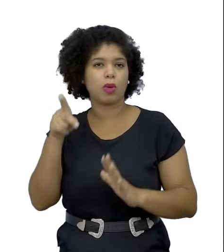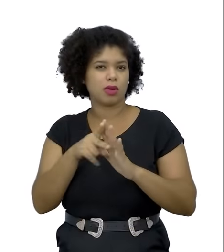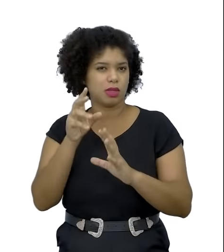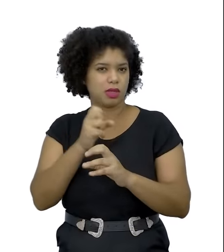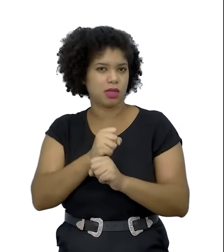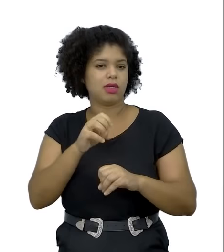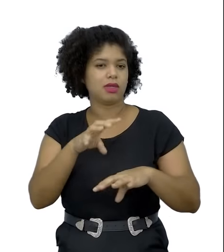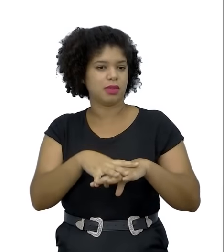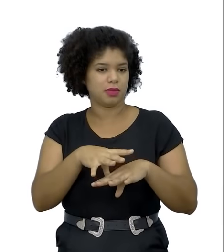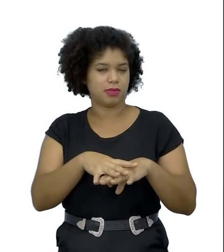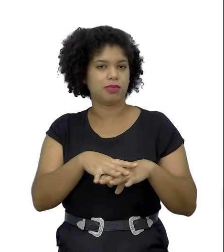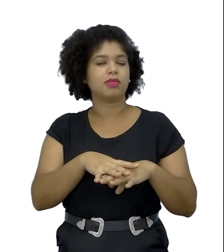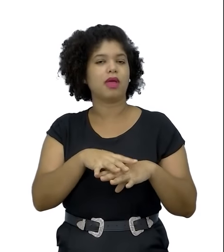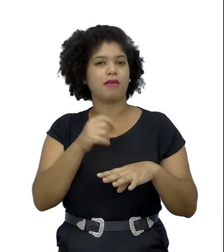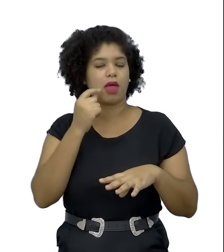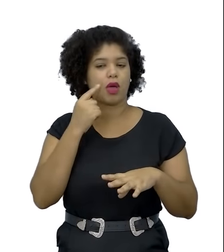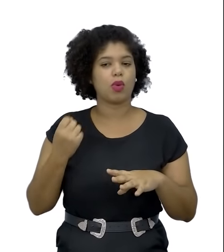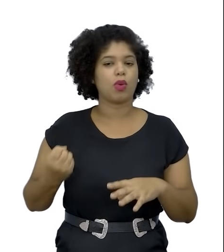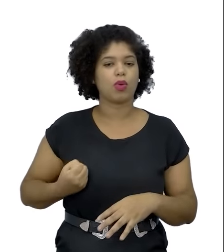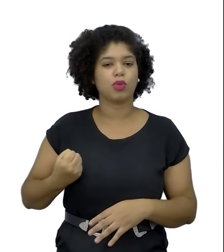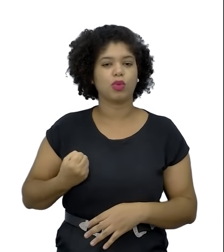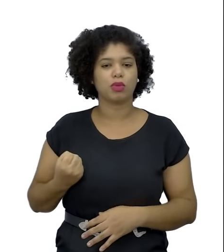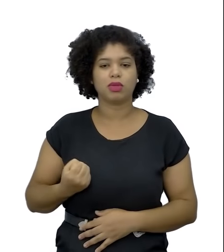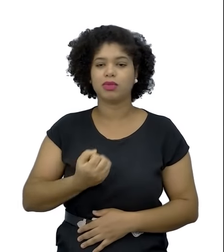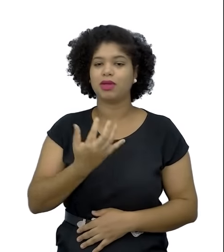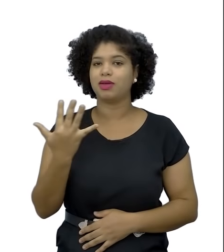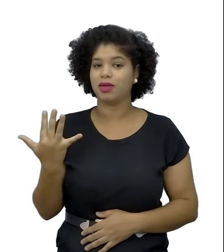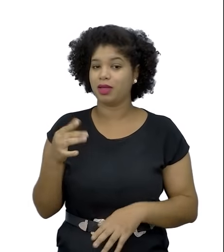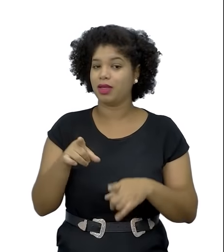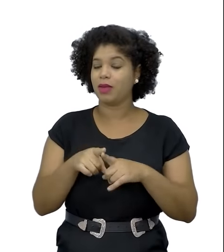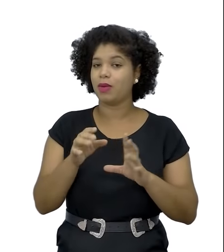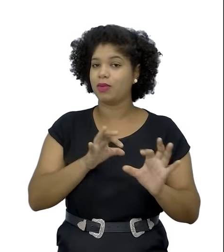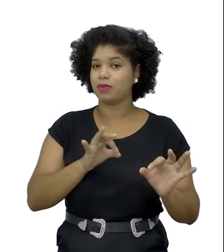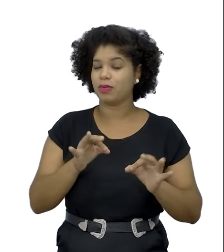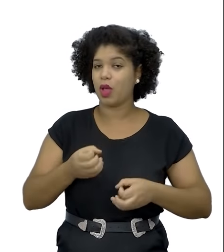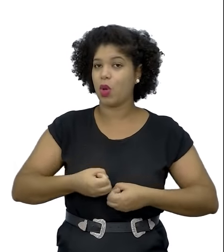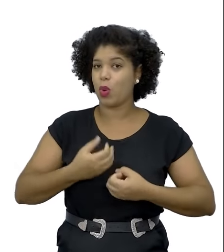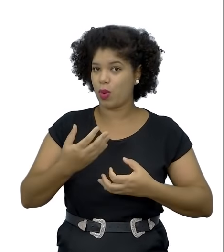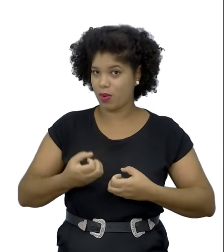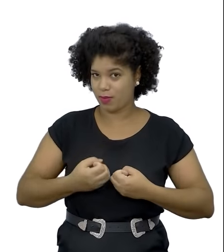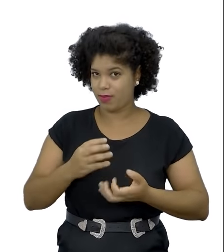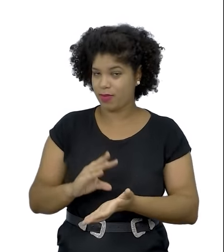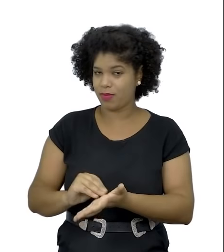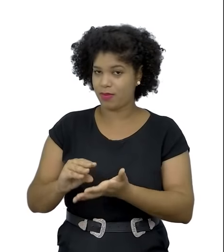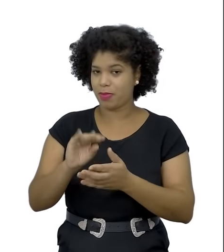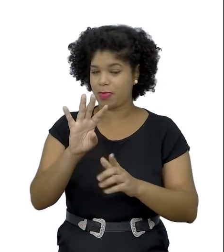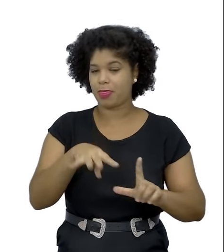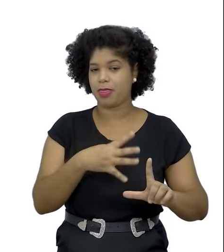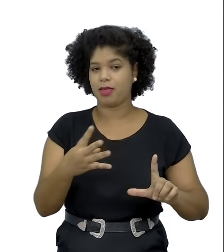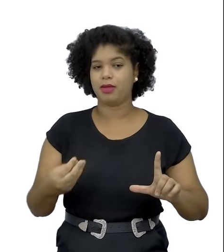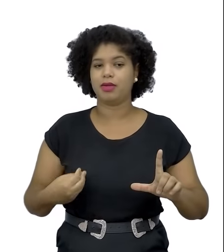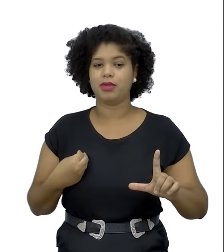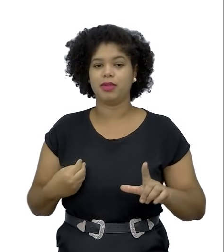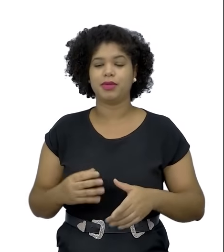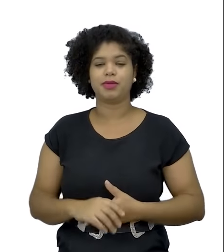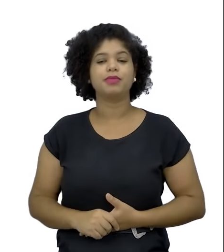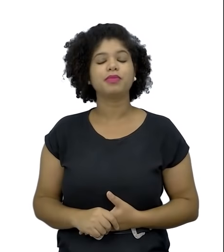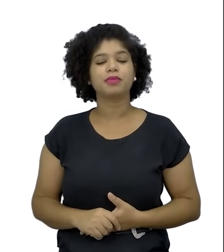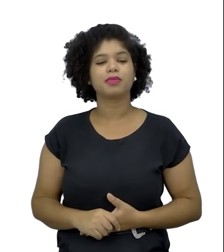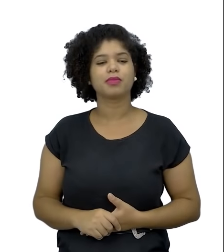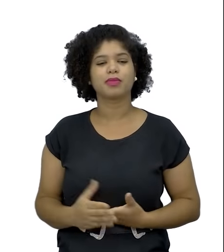aritmético, quantificação e numeração, e com a organização de dados expressos em uma tabela.